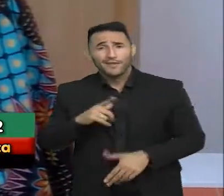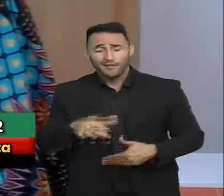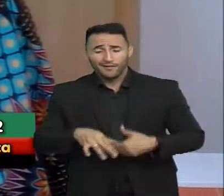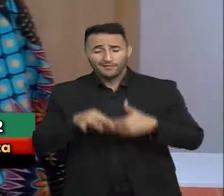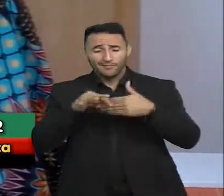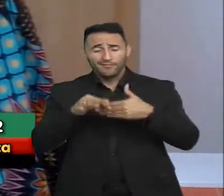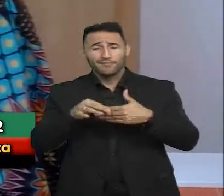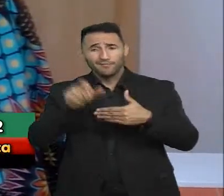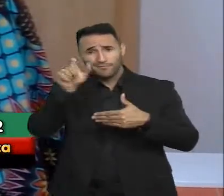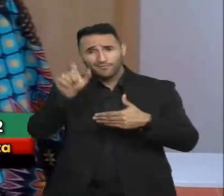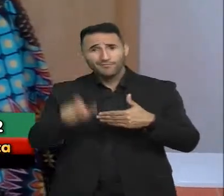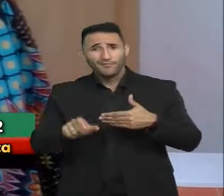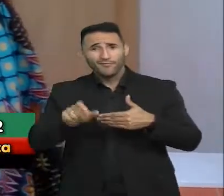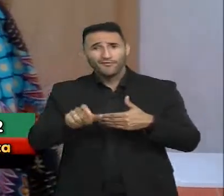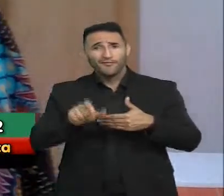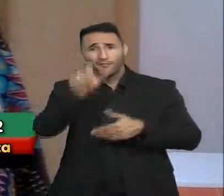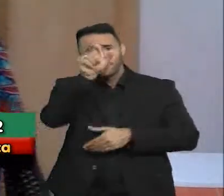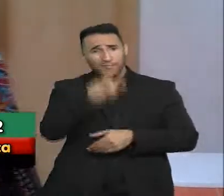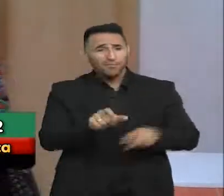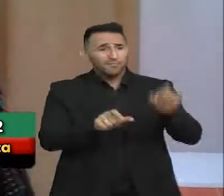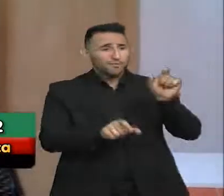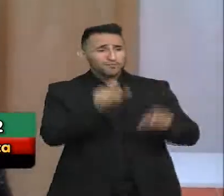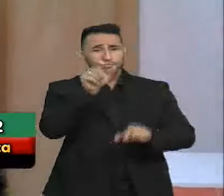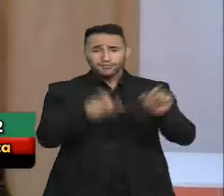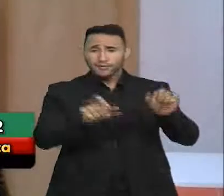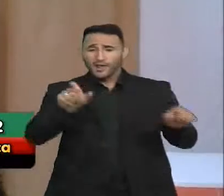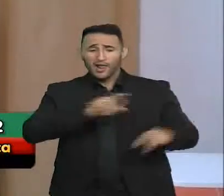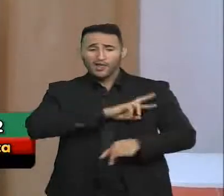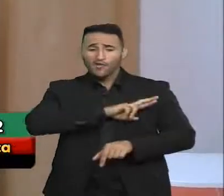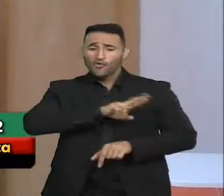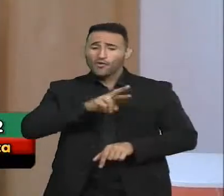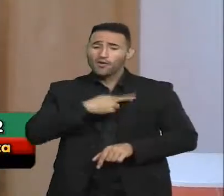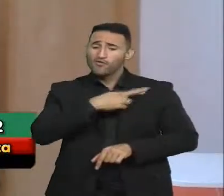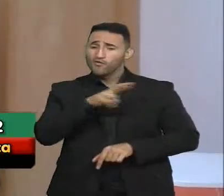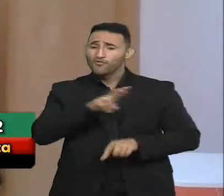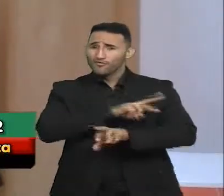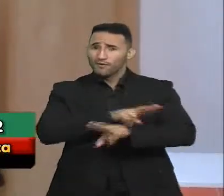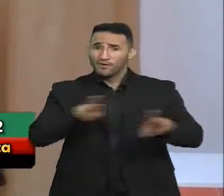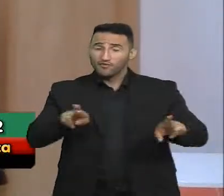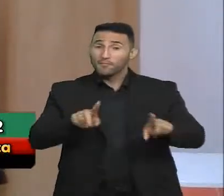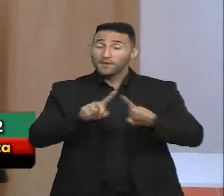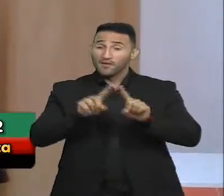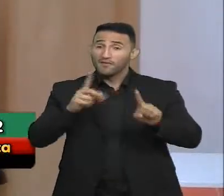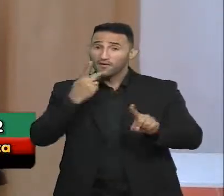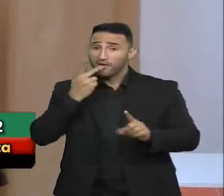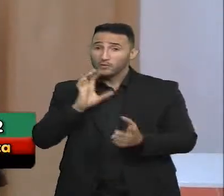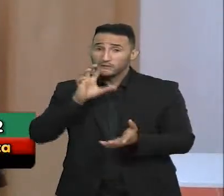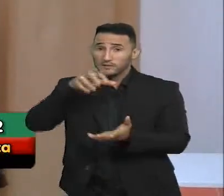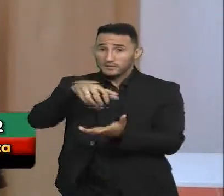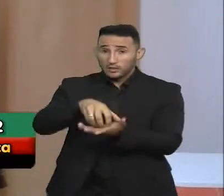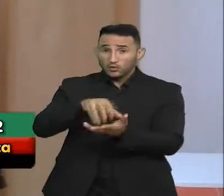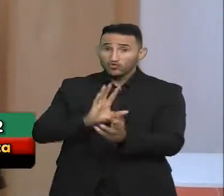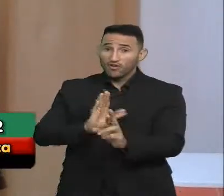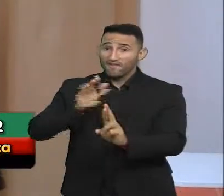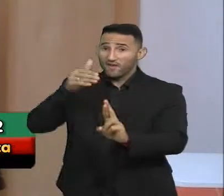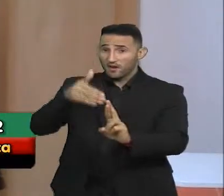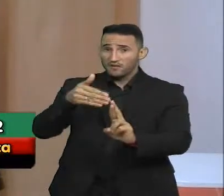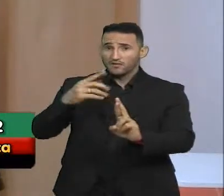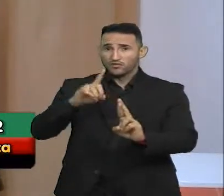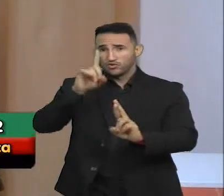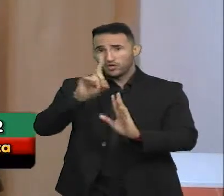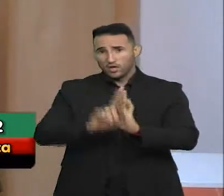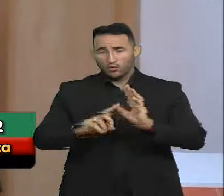lideranças aqui, né, de vários segmentos. E aí dizer que o Centro de Referência em Direitos Humanos